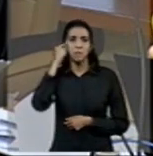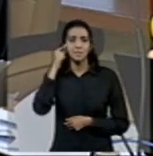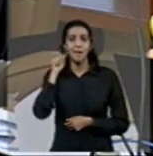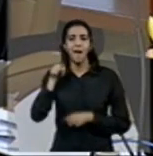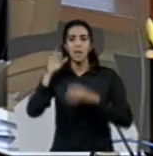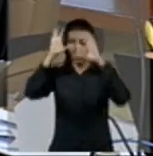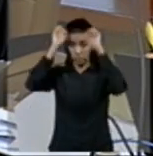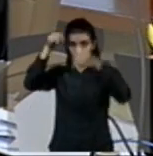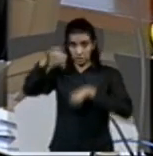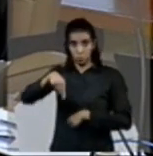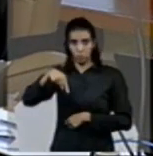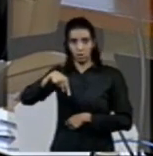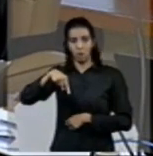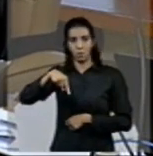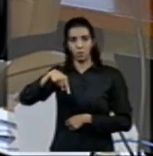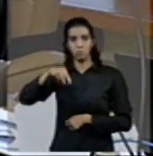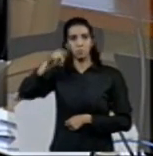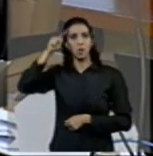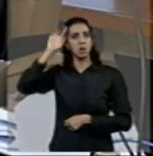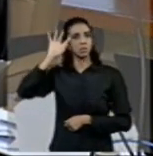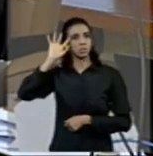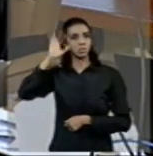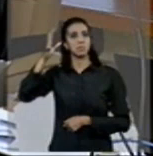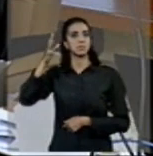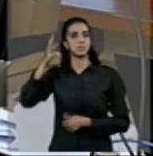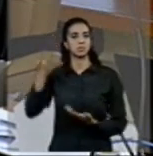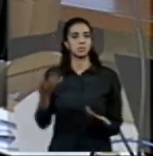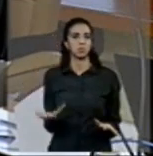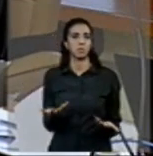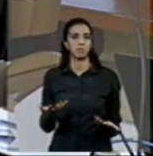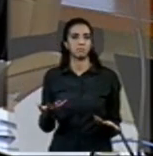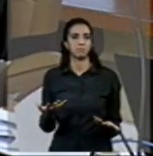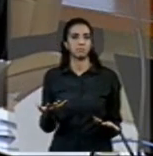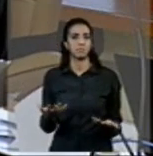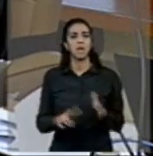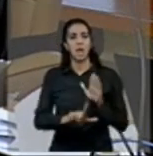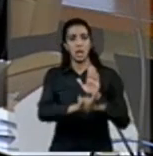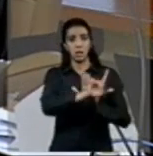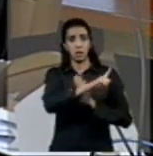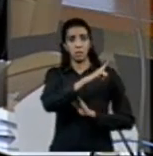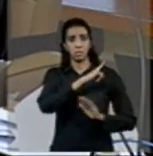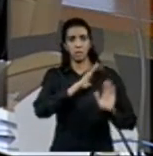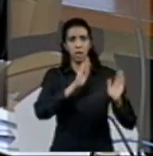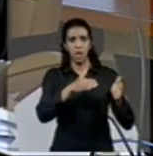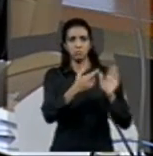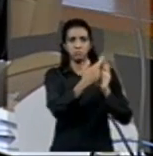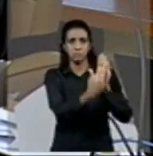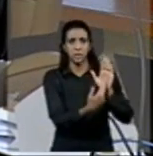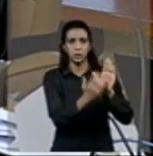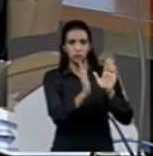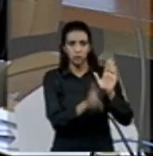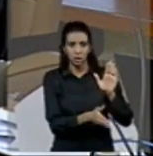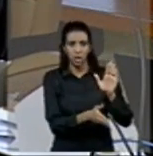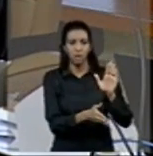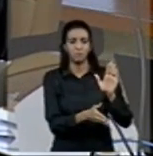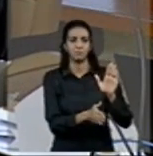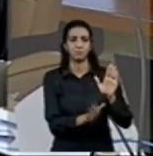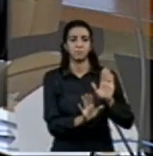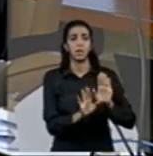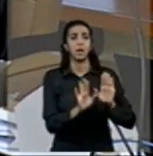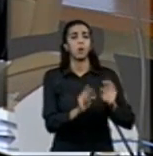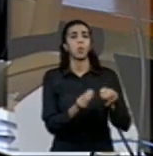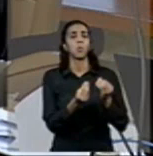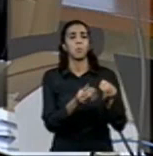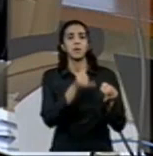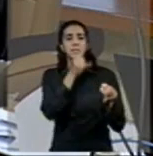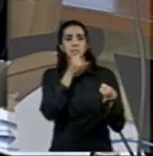tribunal determine a míngua de lei regulamentadora quando dos fatos narrados, o